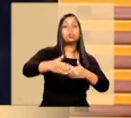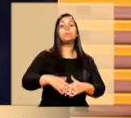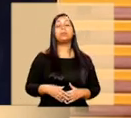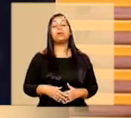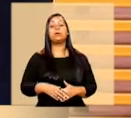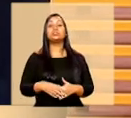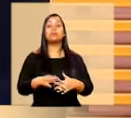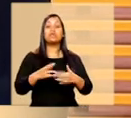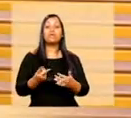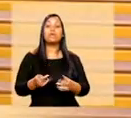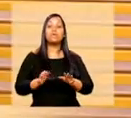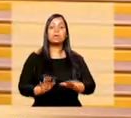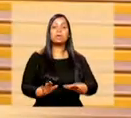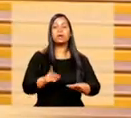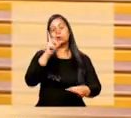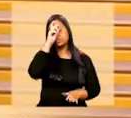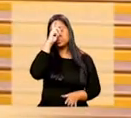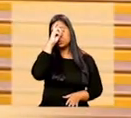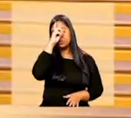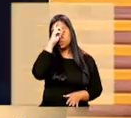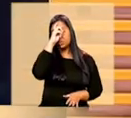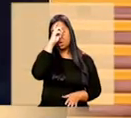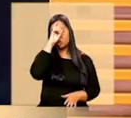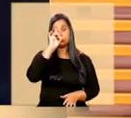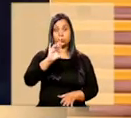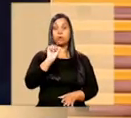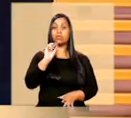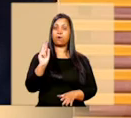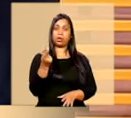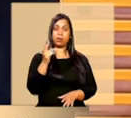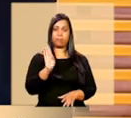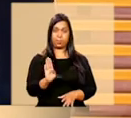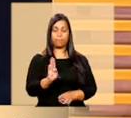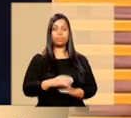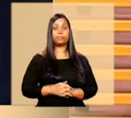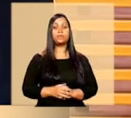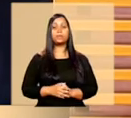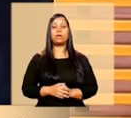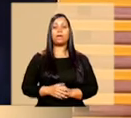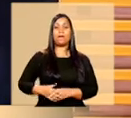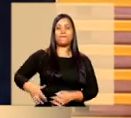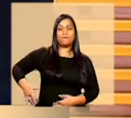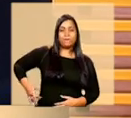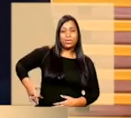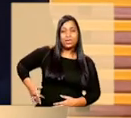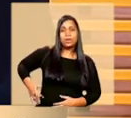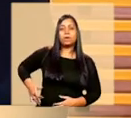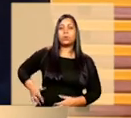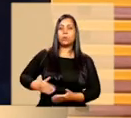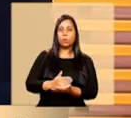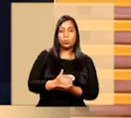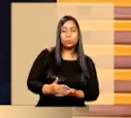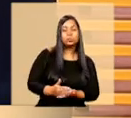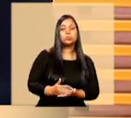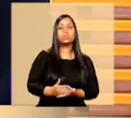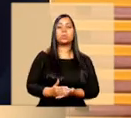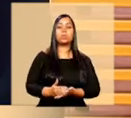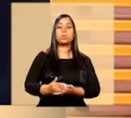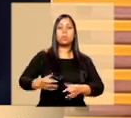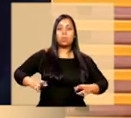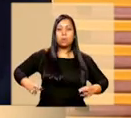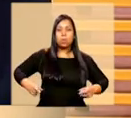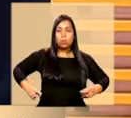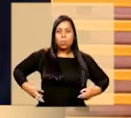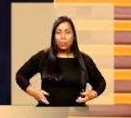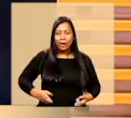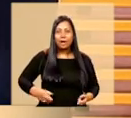foi se agregando e ficando num hospital só, que foi o hospital de base, né? Então, o transplante de fígado começou já no hospital de base, né? Então, o rim que